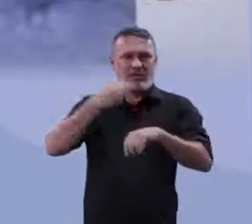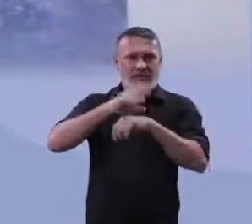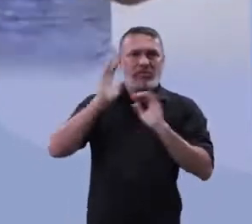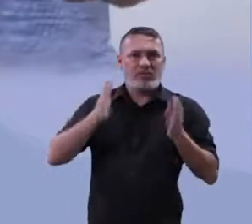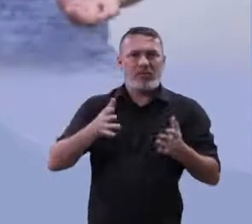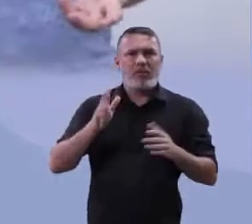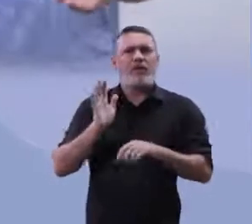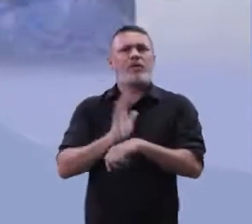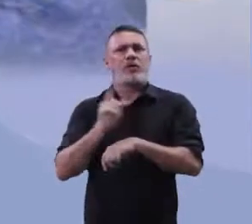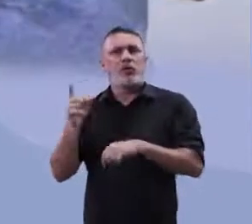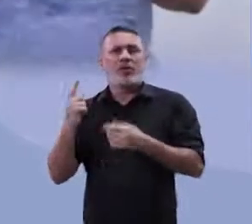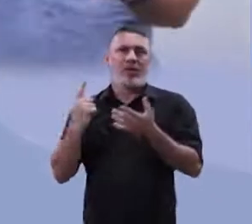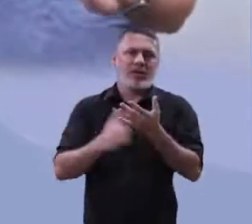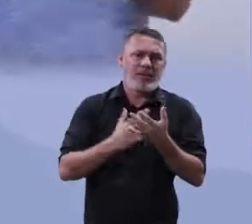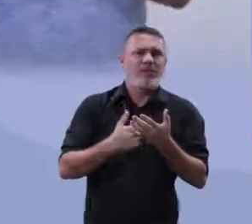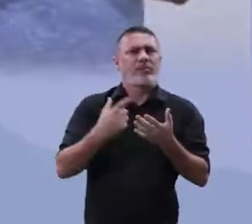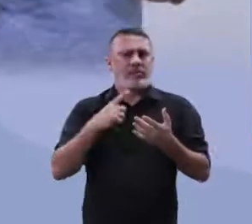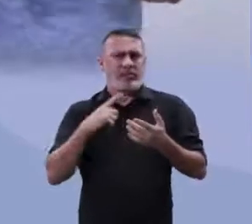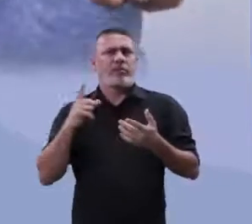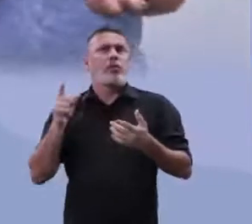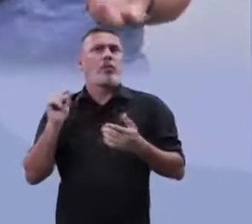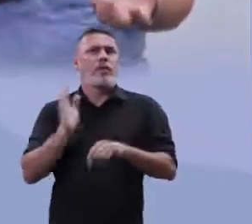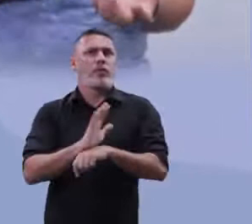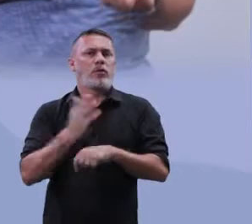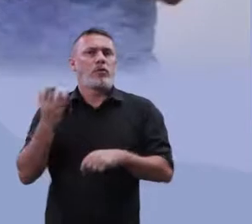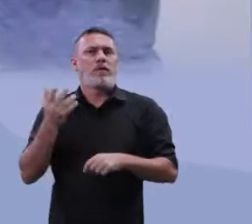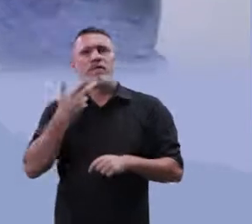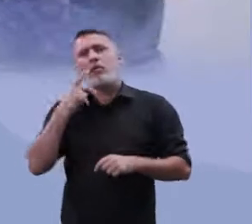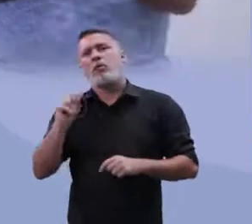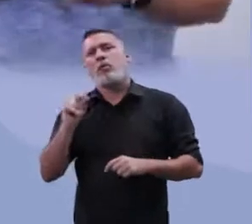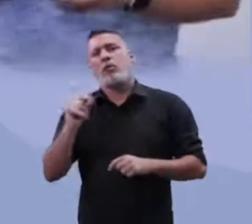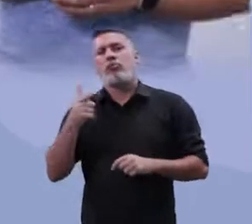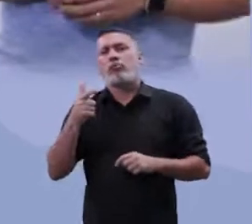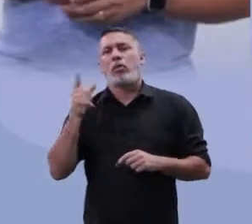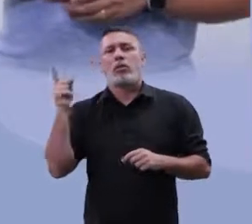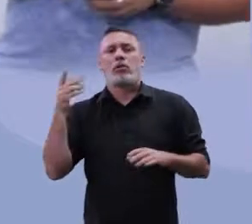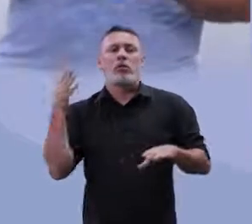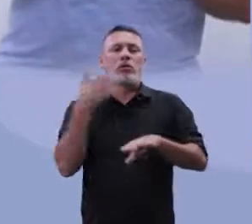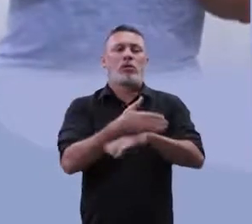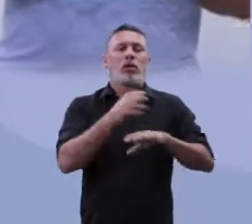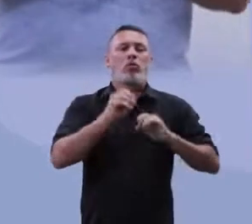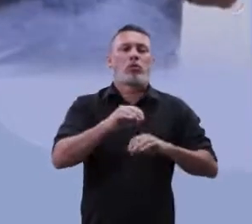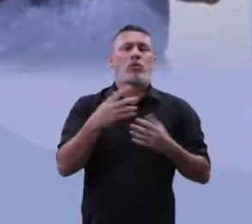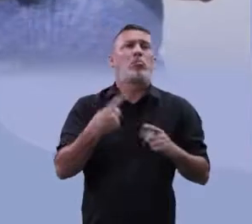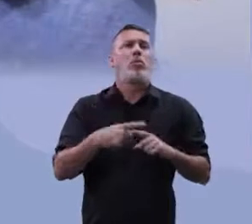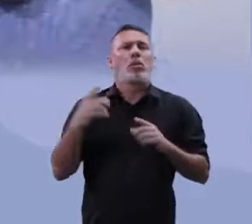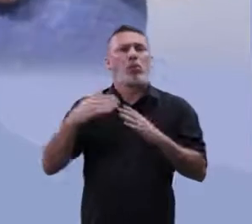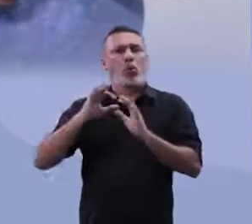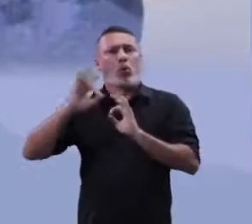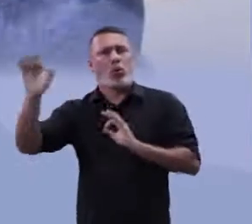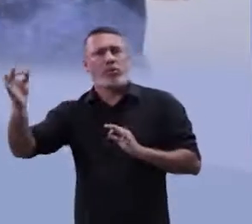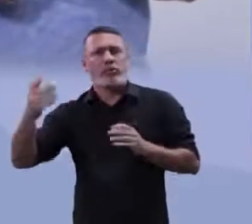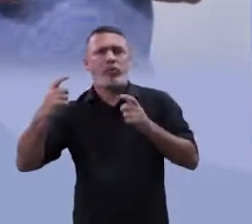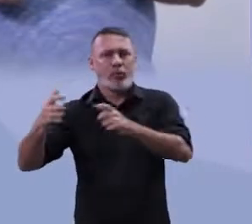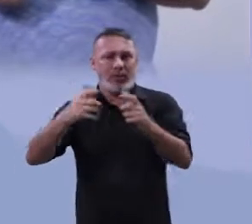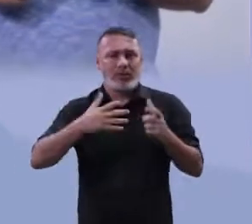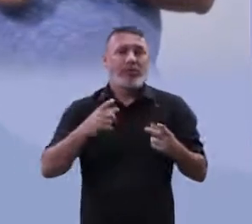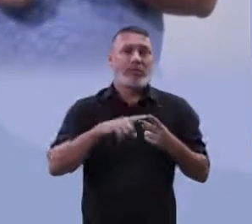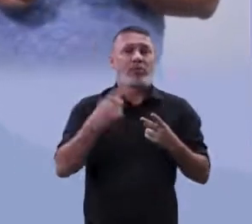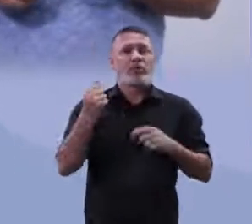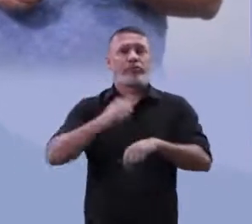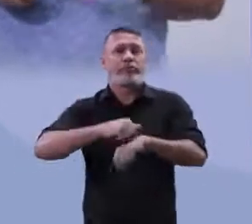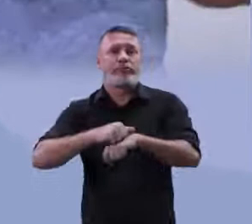vocês, esse filme, mas ele vai tratar desse aspecto que ele não tinha acesso à educação. Primeiro por questões geográficas e depois por